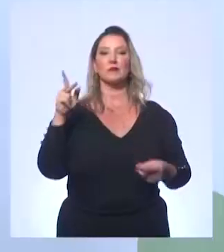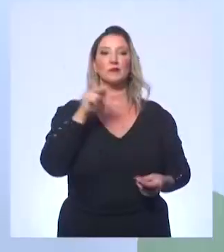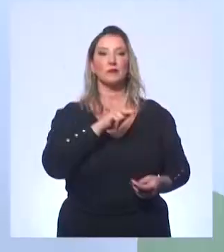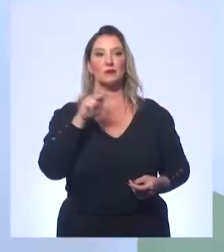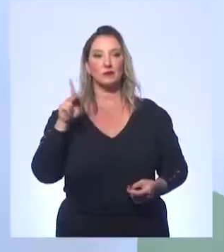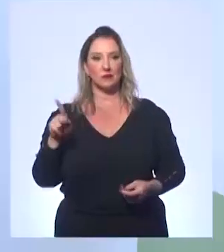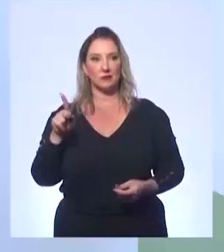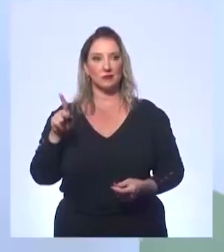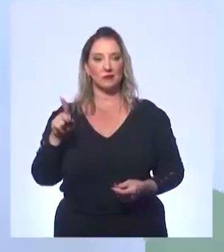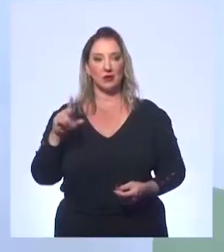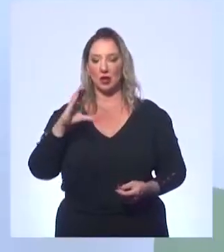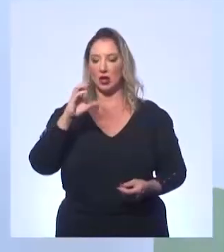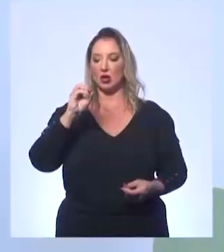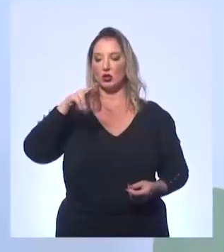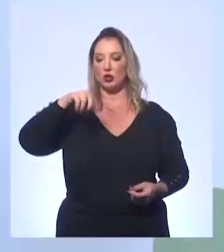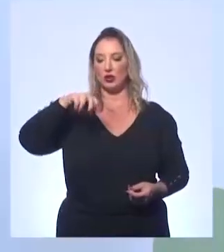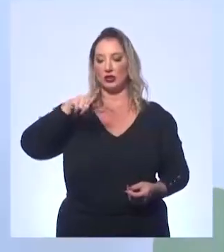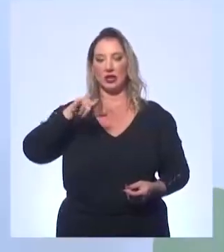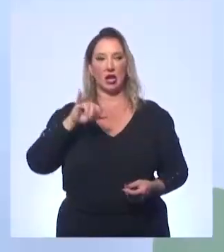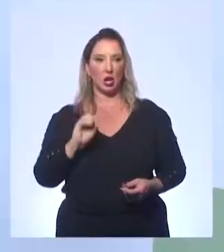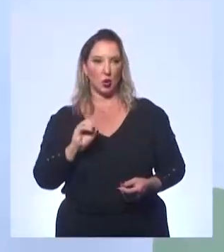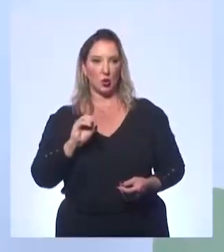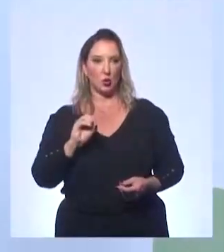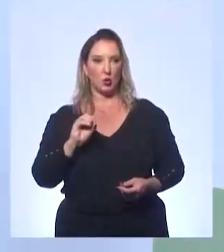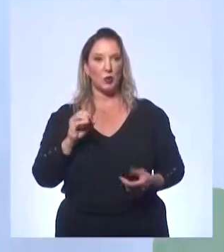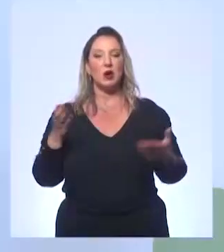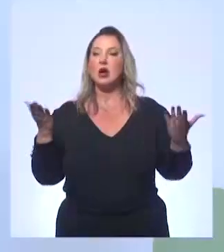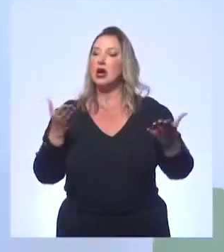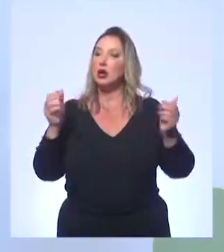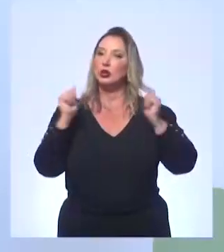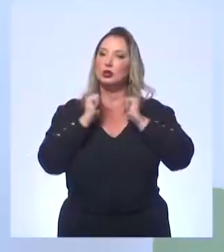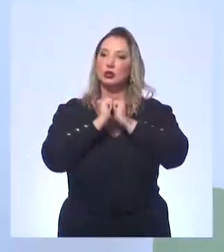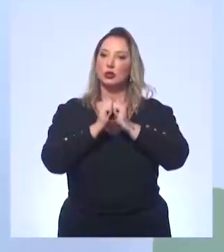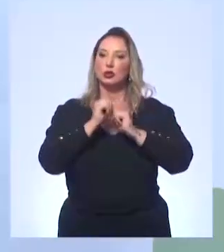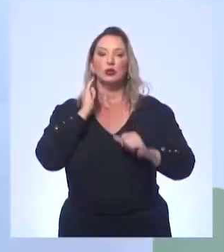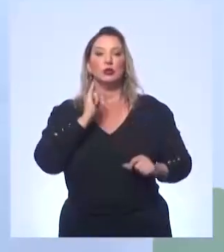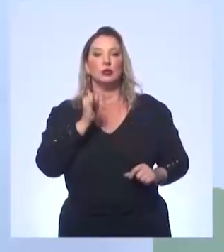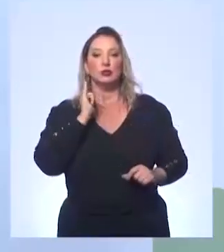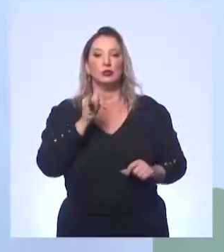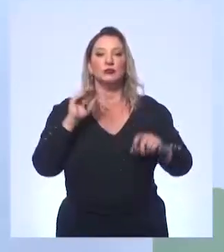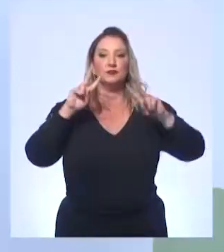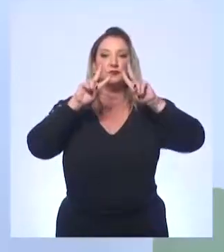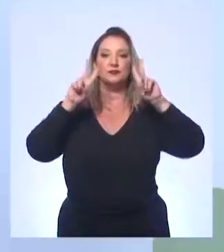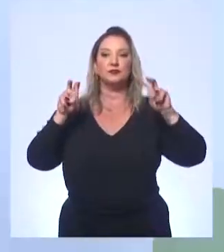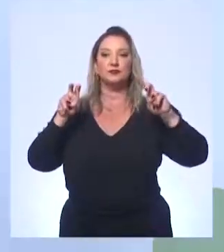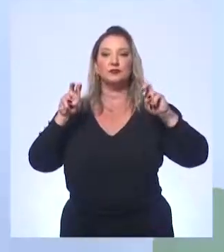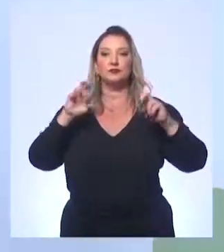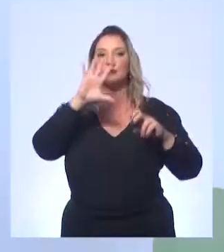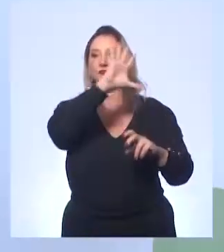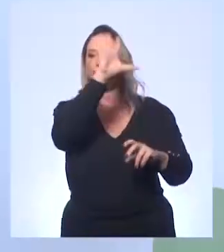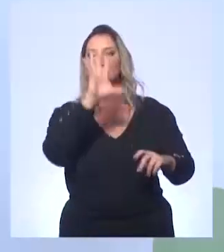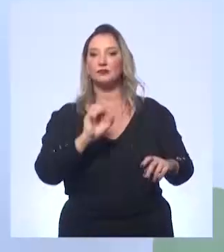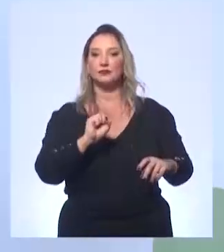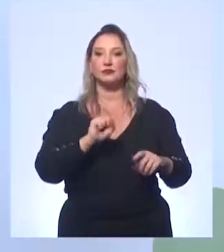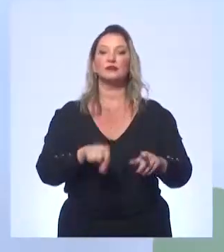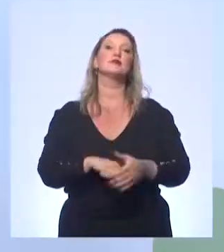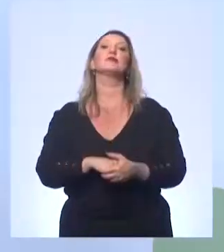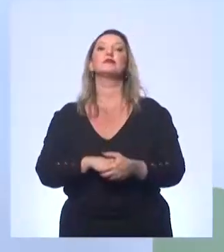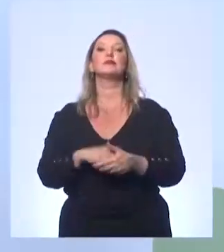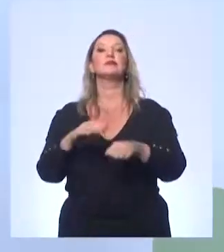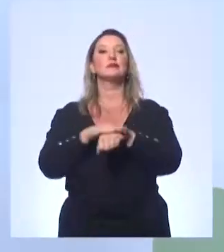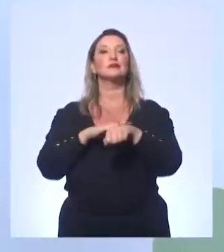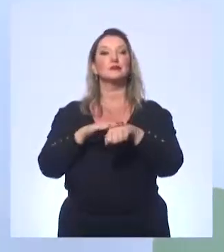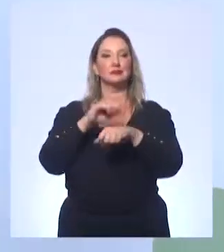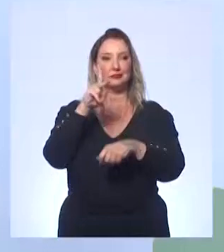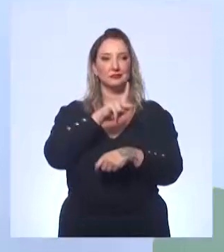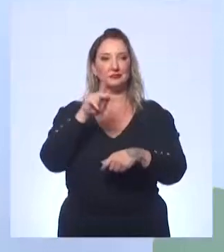professor Cornélio, que estará conosco aqui para falarmos sobre a África. Então, professor